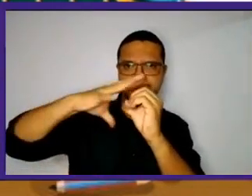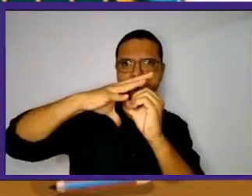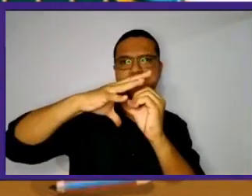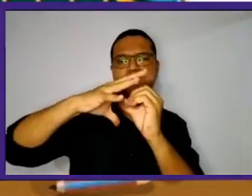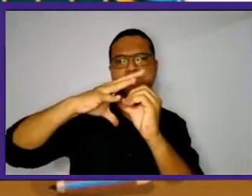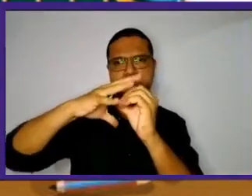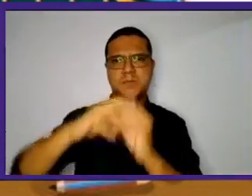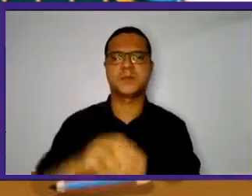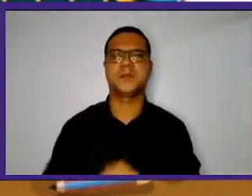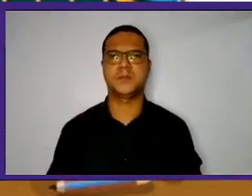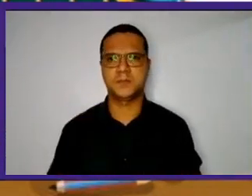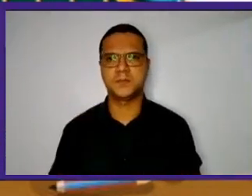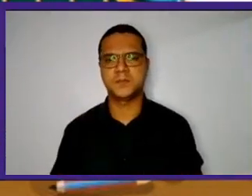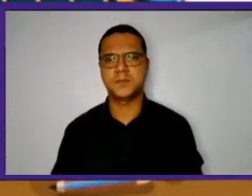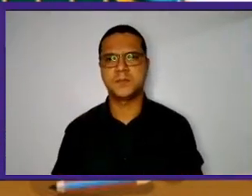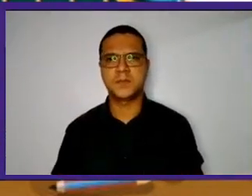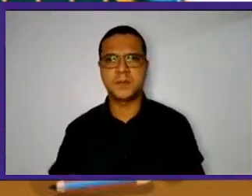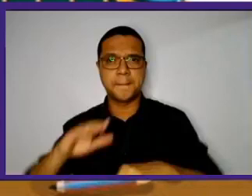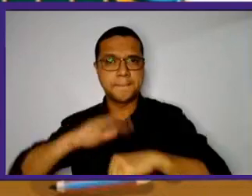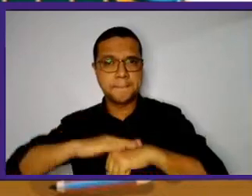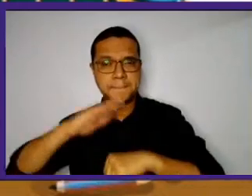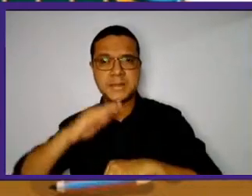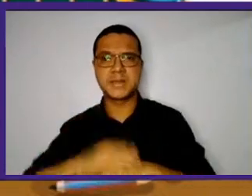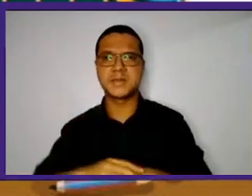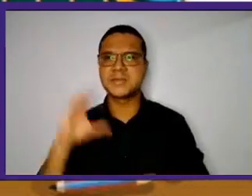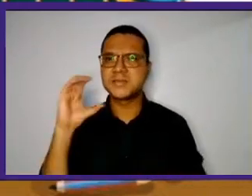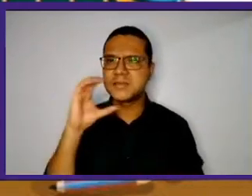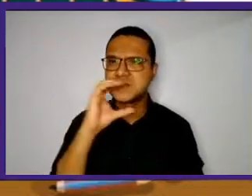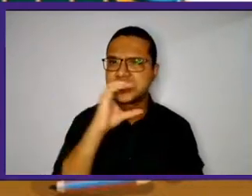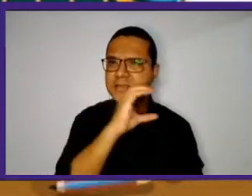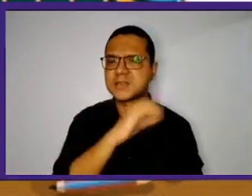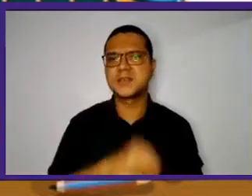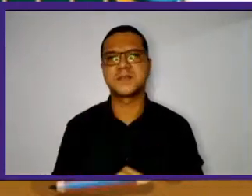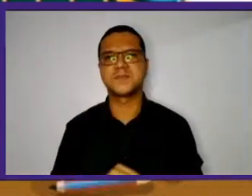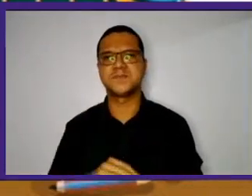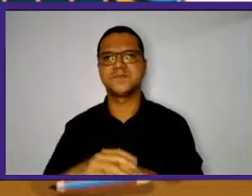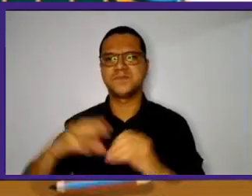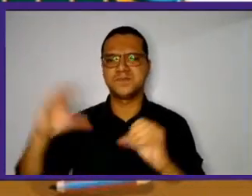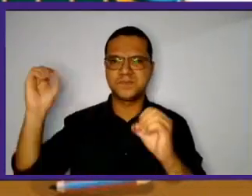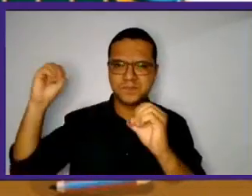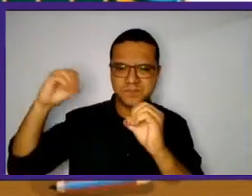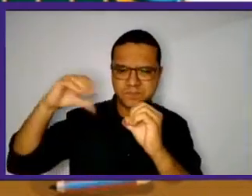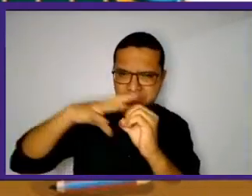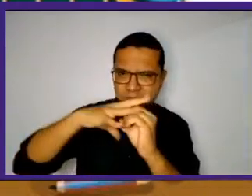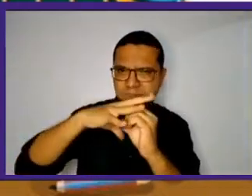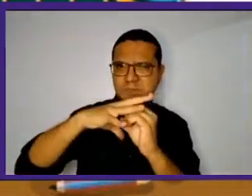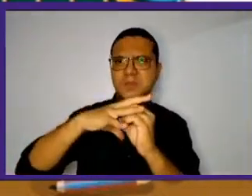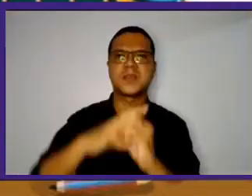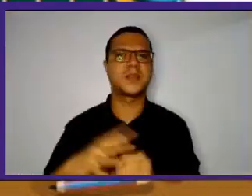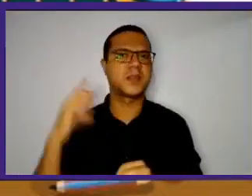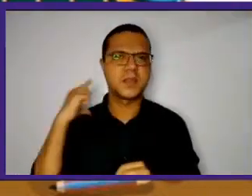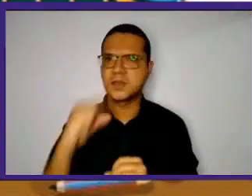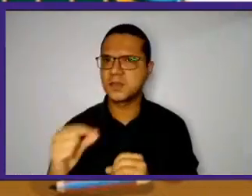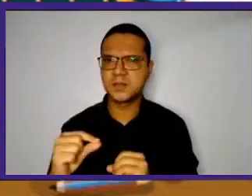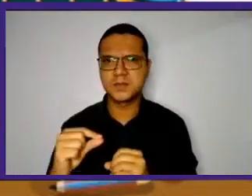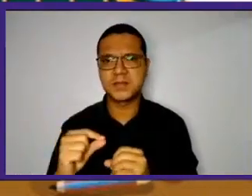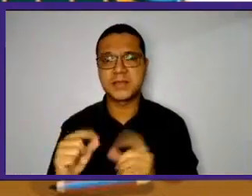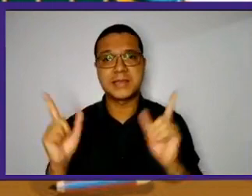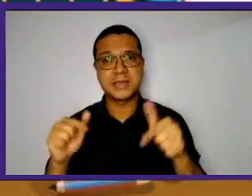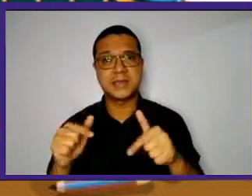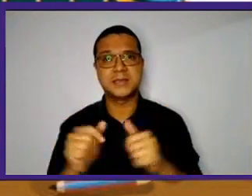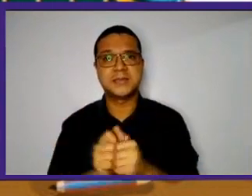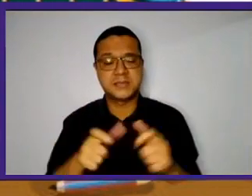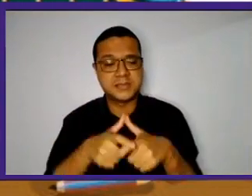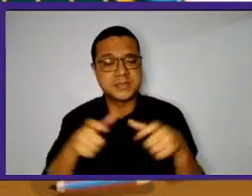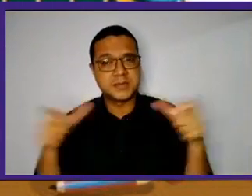que chamamos de ultravioleta, mas calor, e o calor entra e não sai. E aí, o aumento